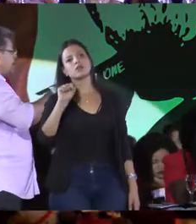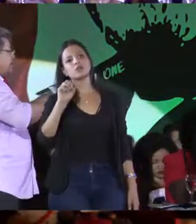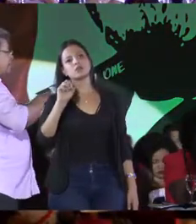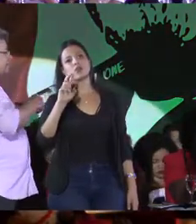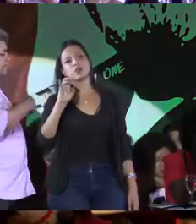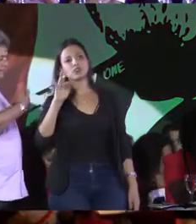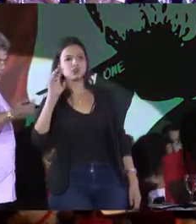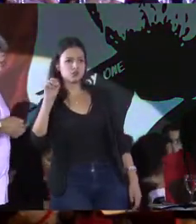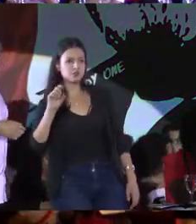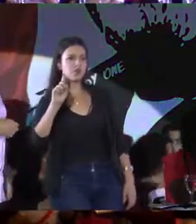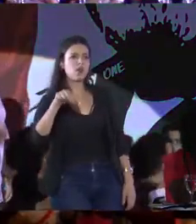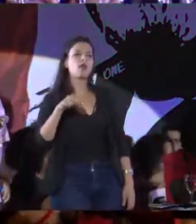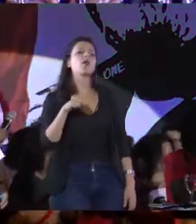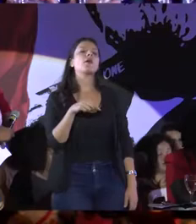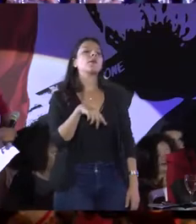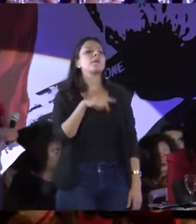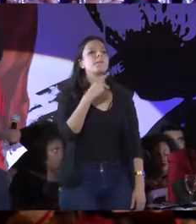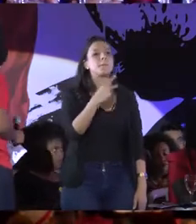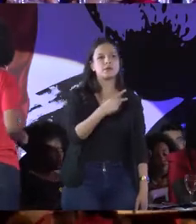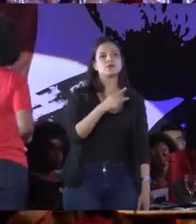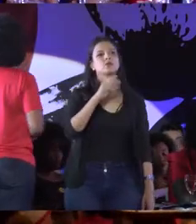Brasil.